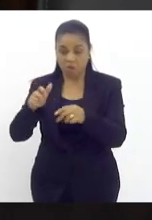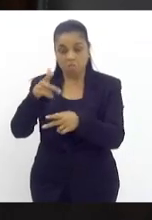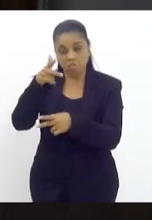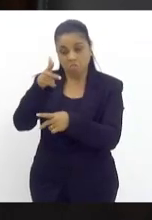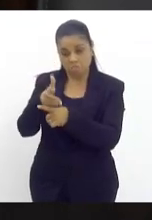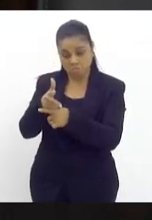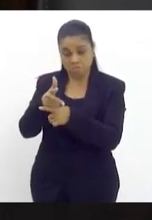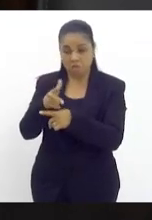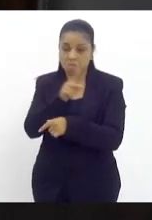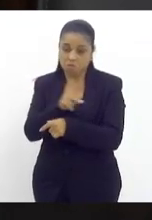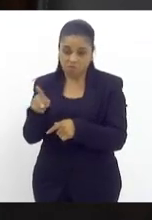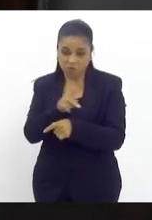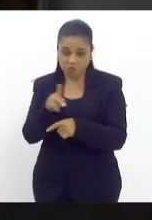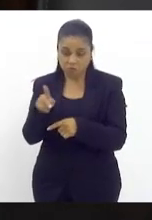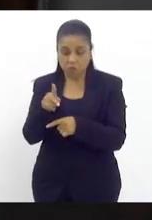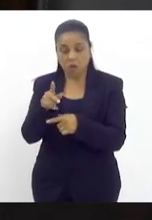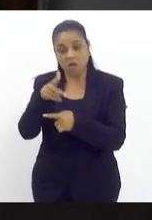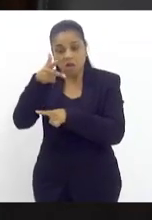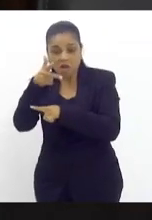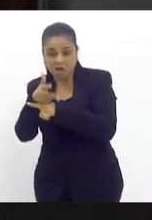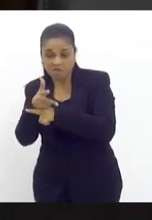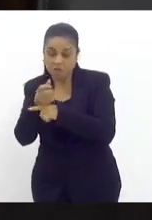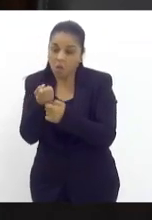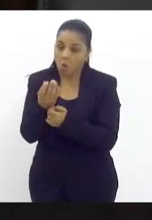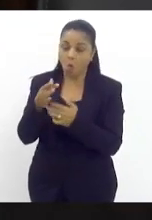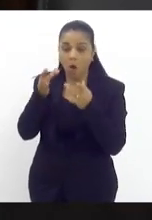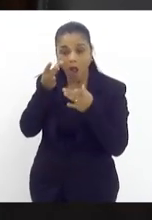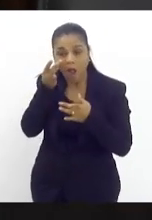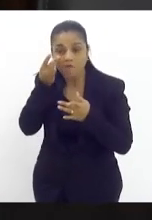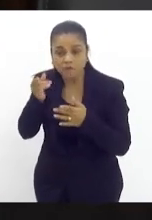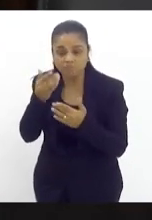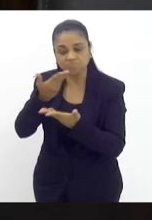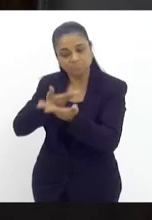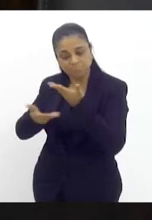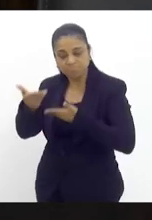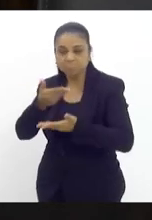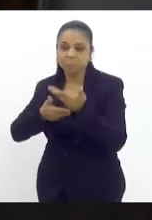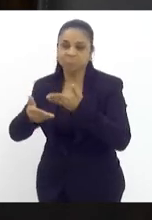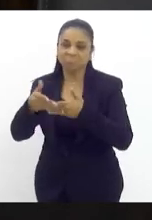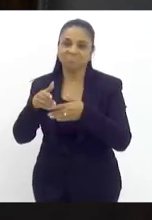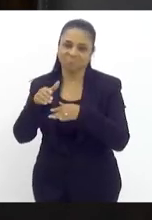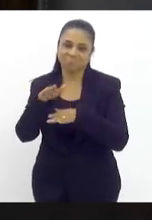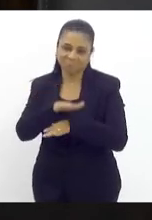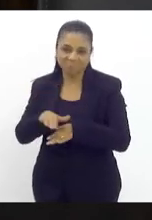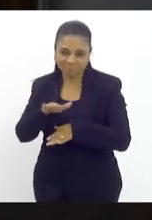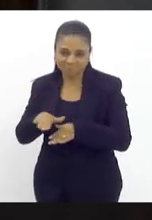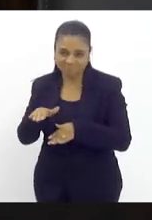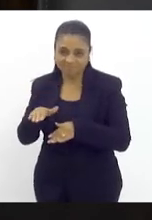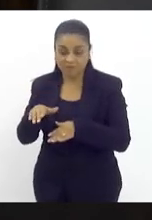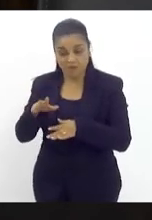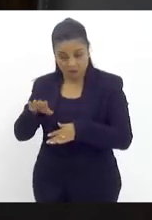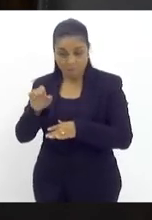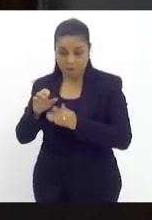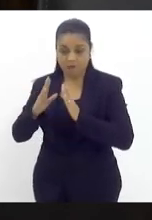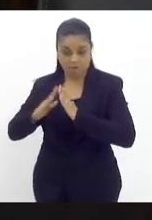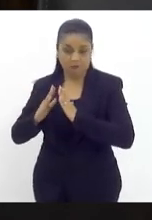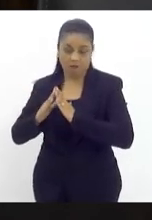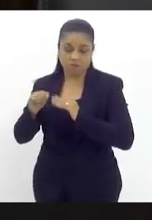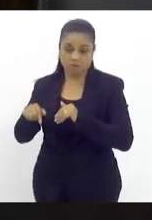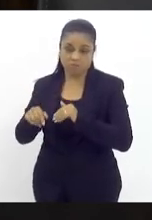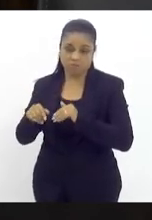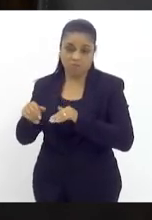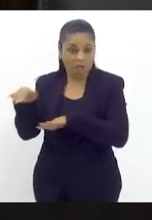gravada, ou numa aula ao vivo, interagindo com essa criança. E essa mãe estava em casa, não tinha ninguém na